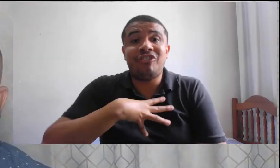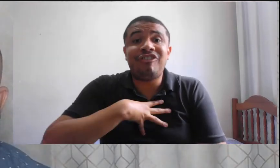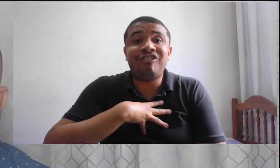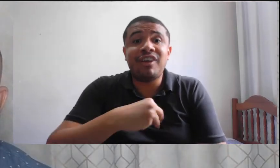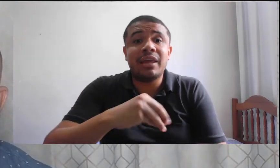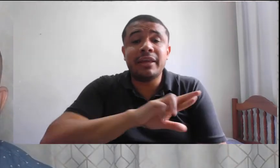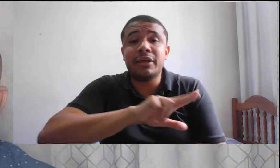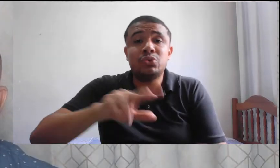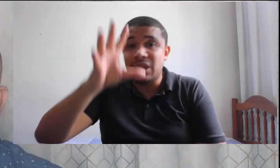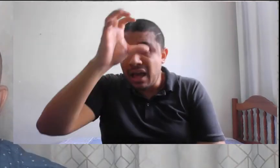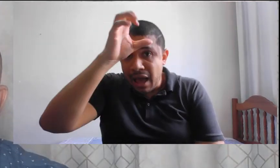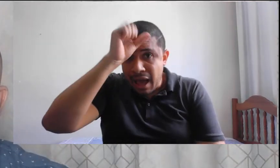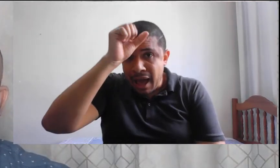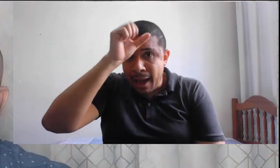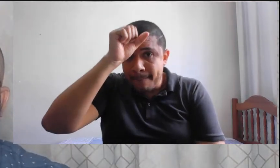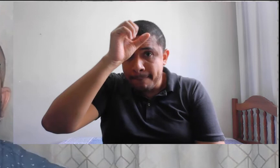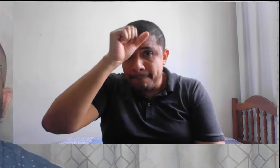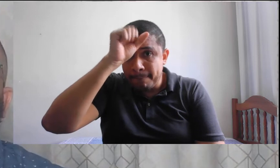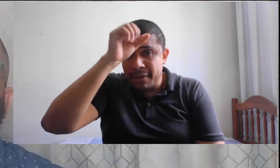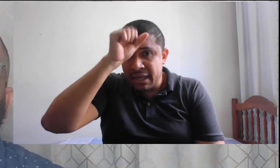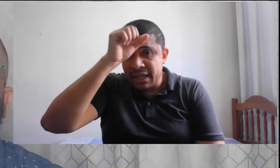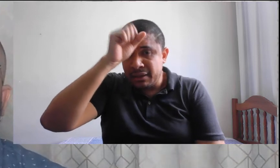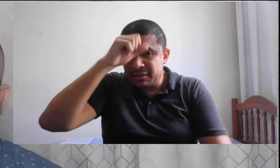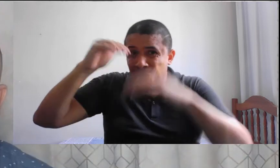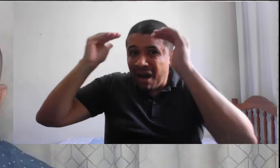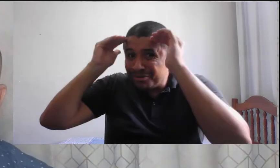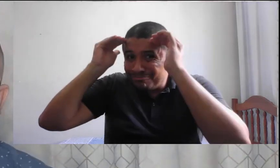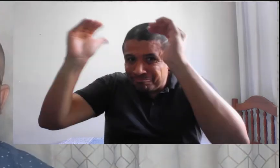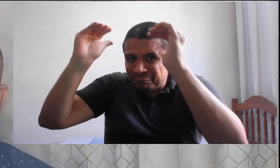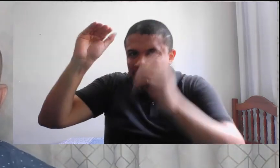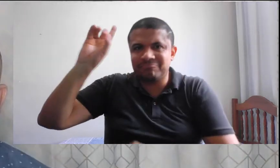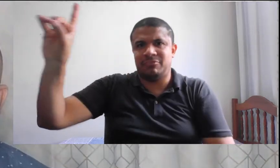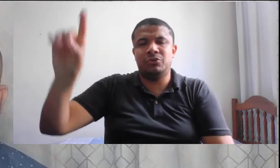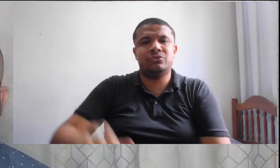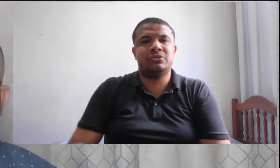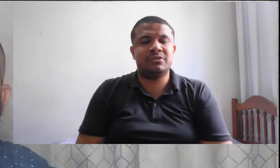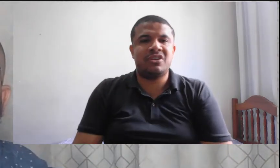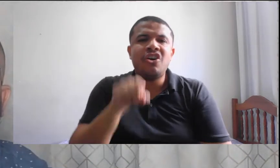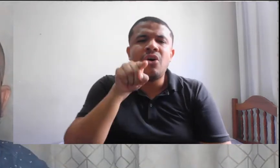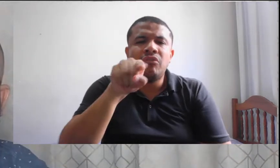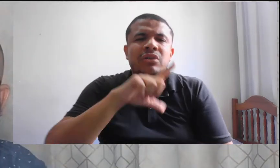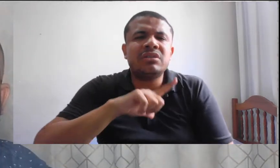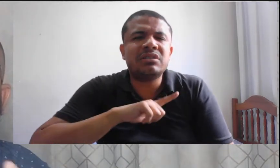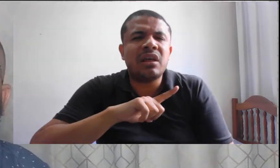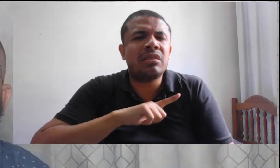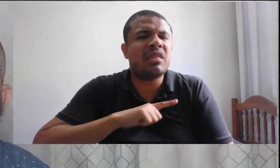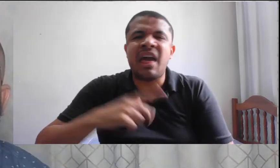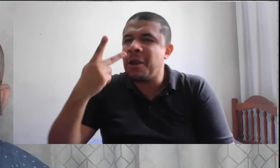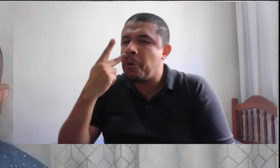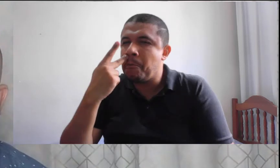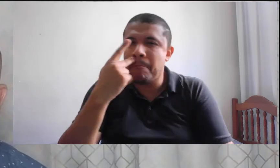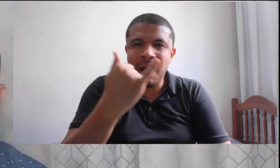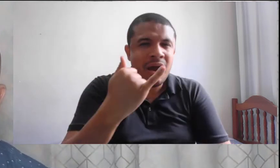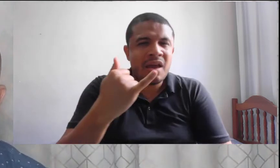Filhos, aprendam a glorificar a Deus, porque você tem um pai cheio do Espírito